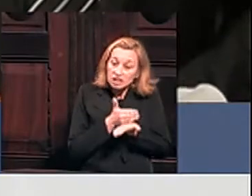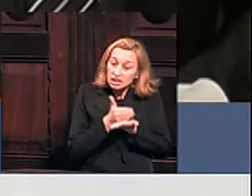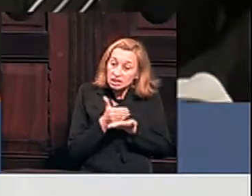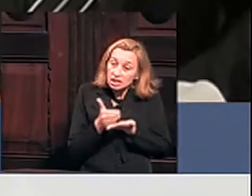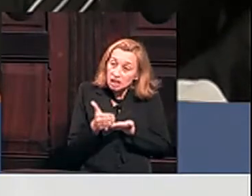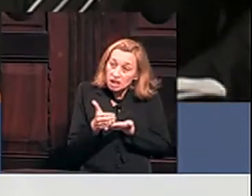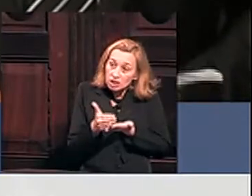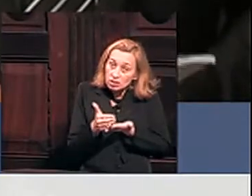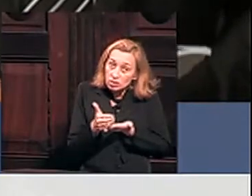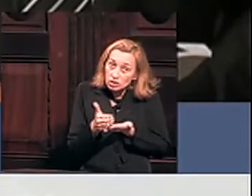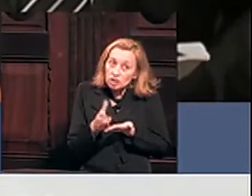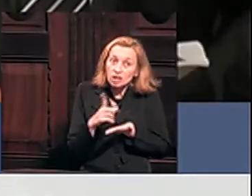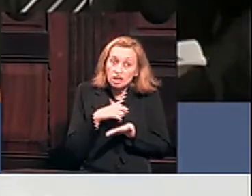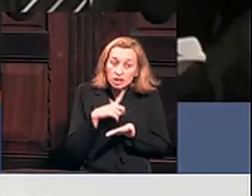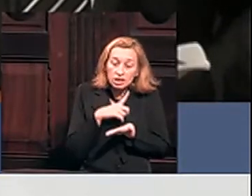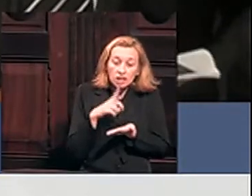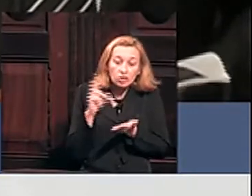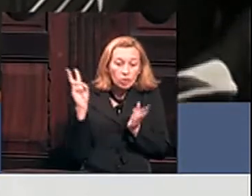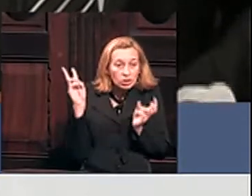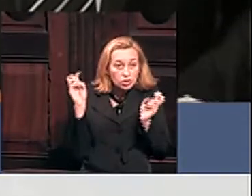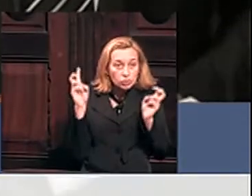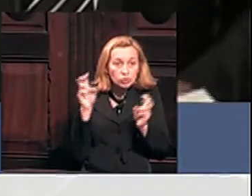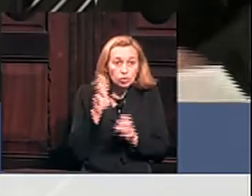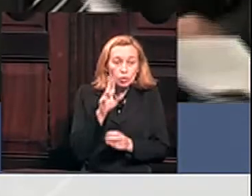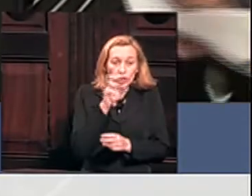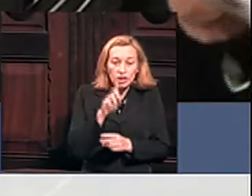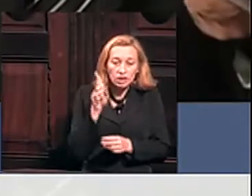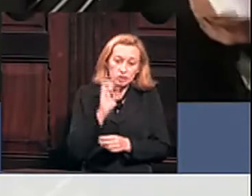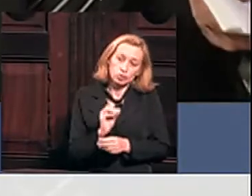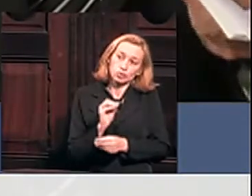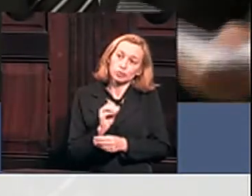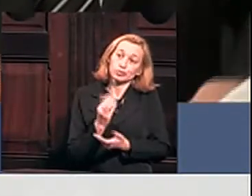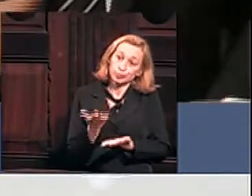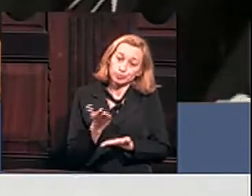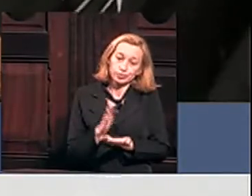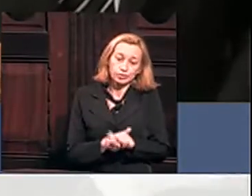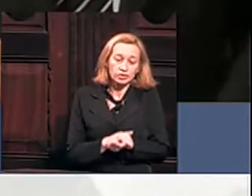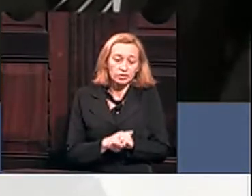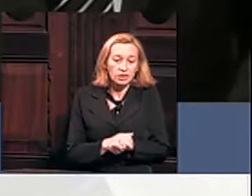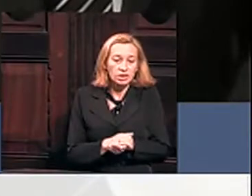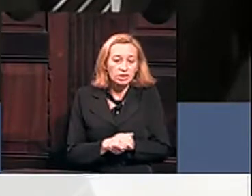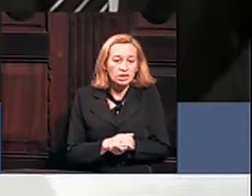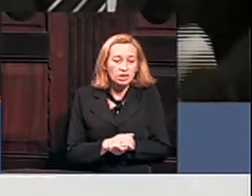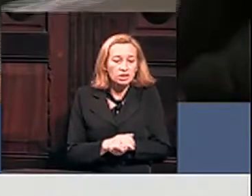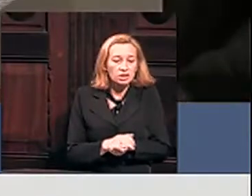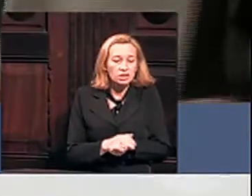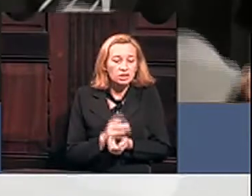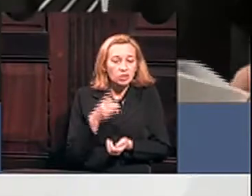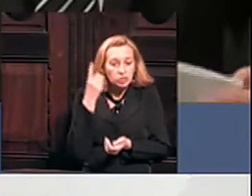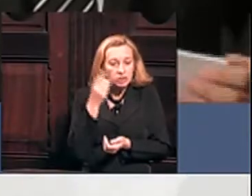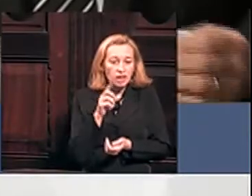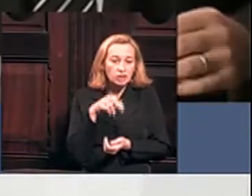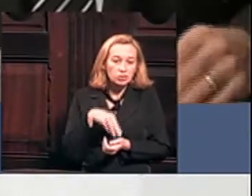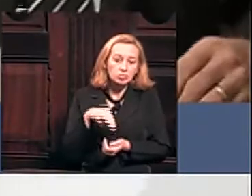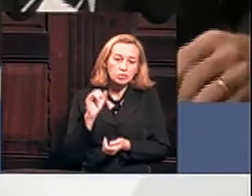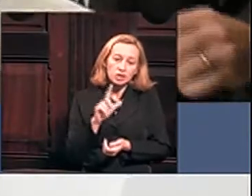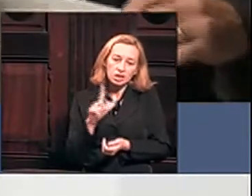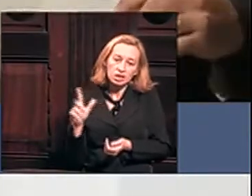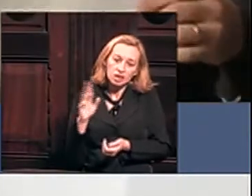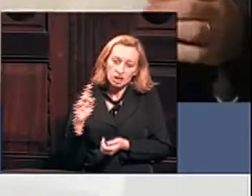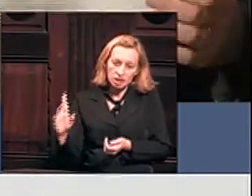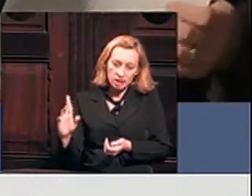a sessão que Vossa Excelência encaminhou dessa maneira. Peço ao deputado Mink, que é autor de matéria e outros,